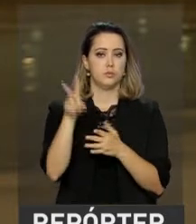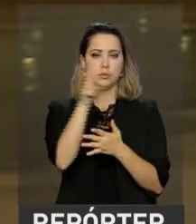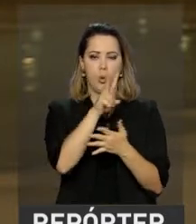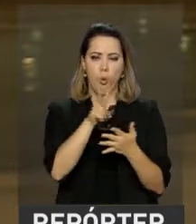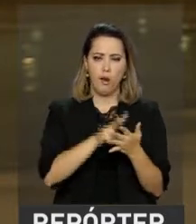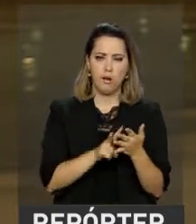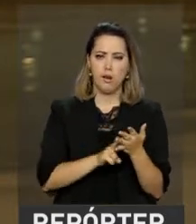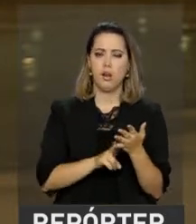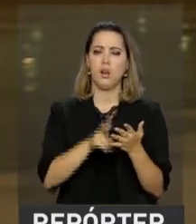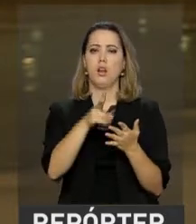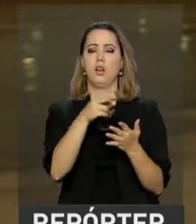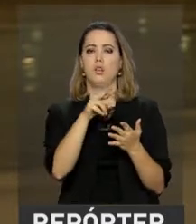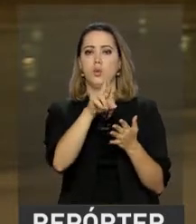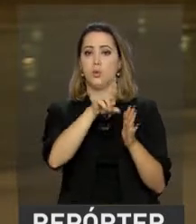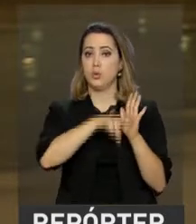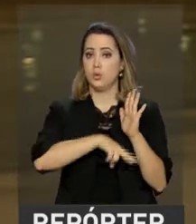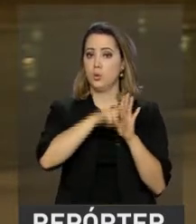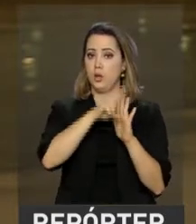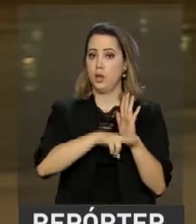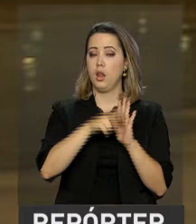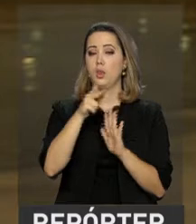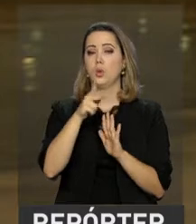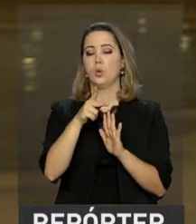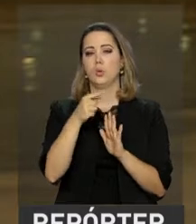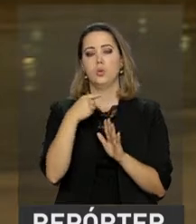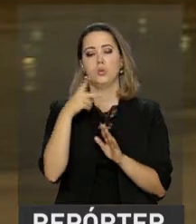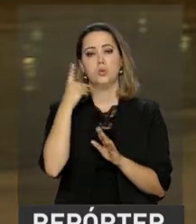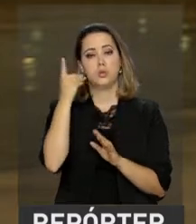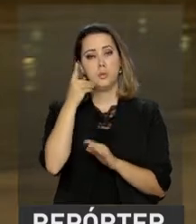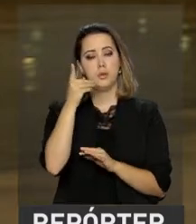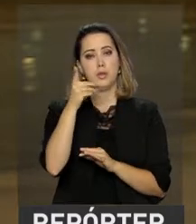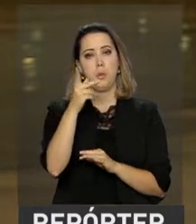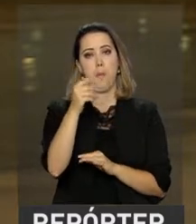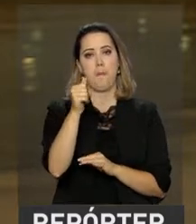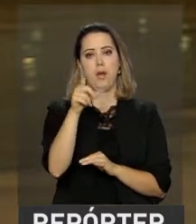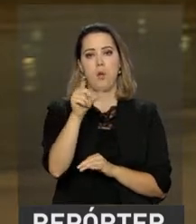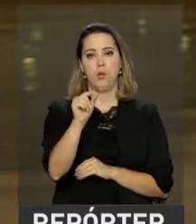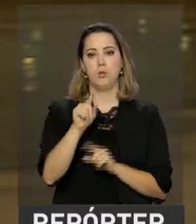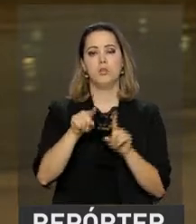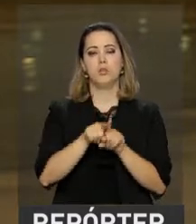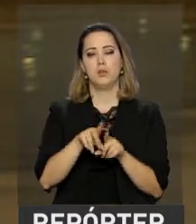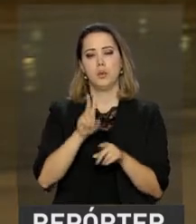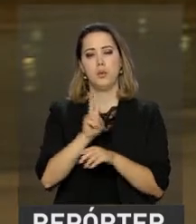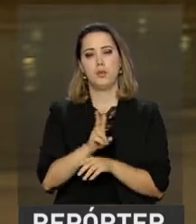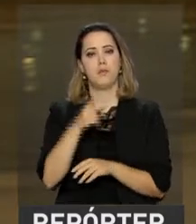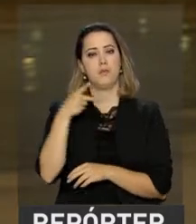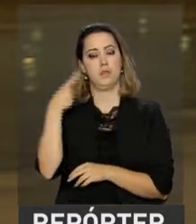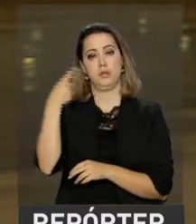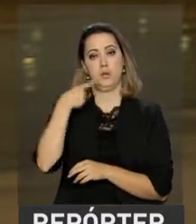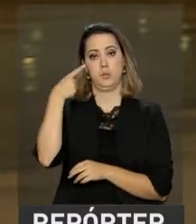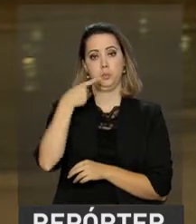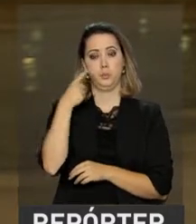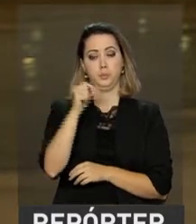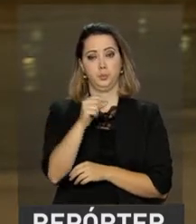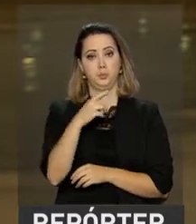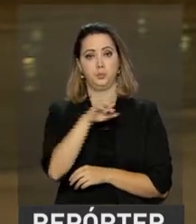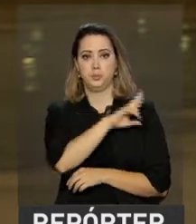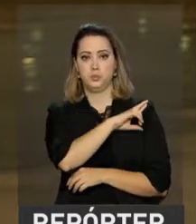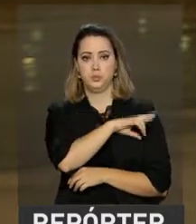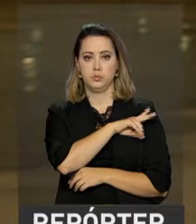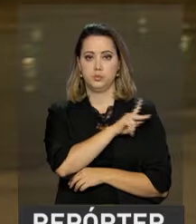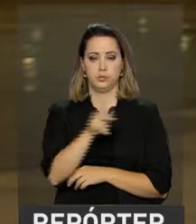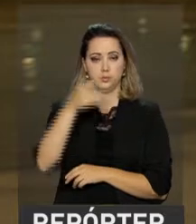do parecer do deputado paulo abi ackel e também com a participação do advogado antônio cláudio mariz que representa o presidente michel